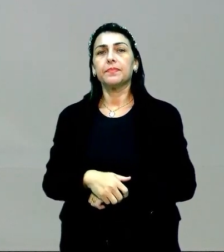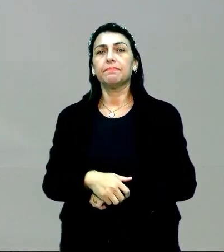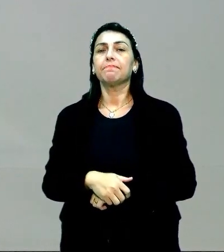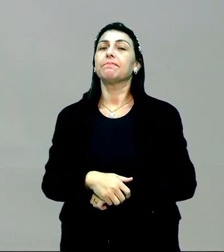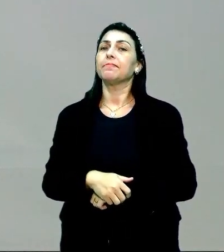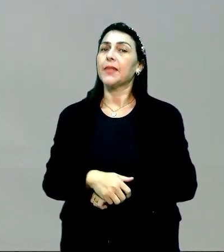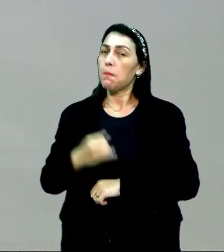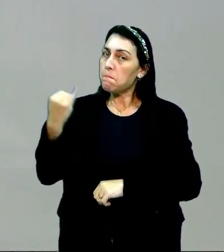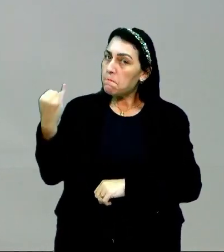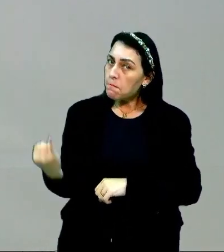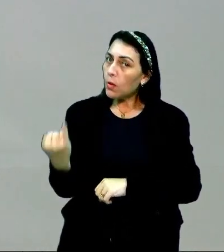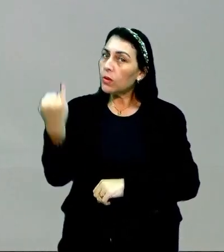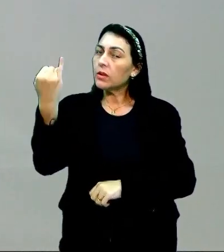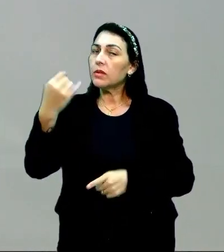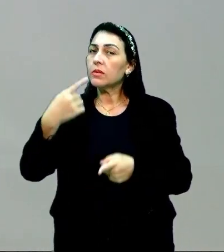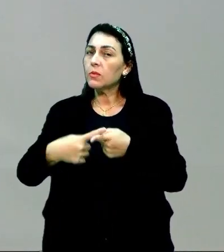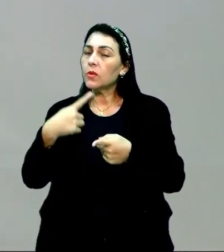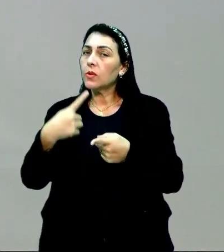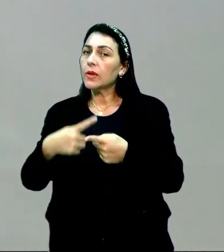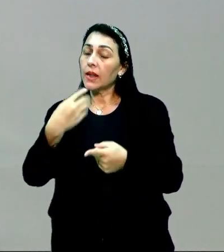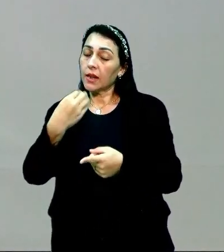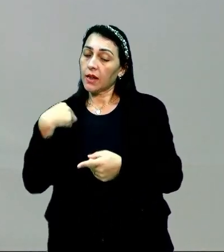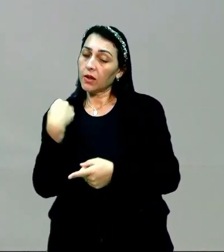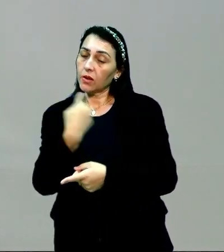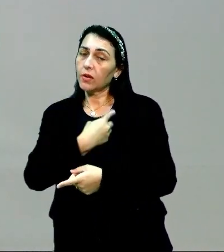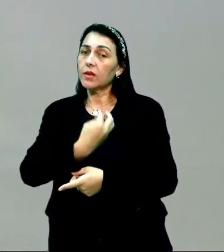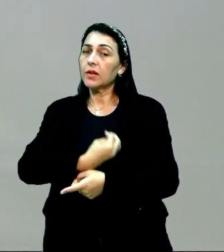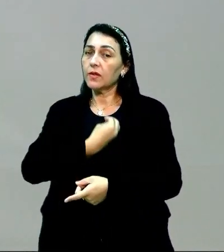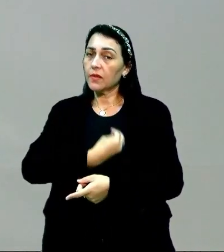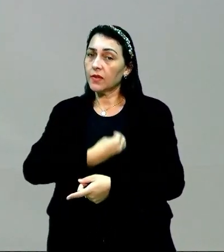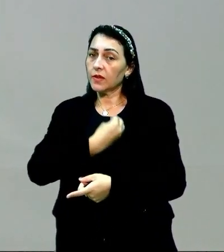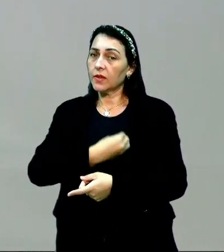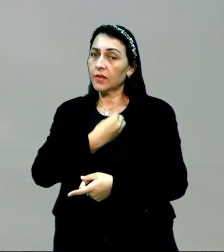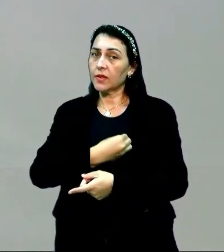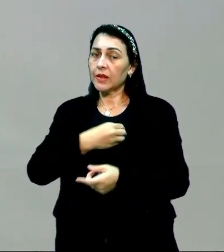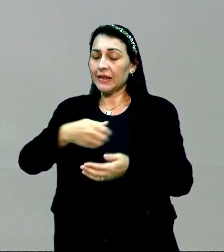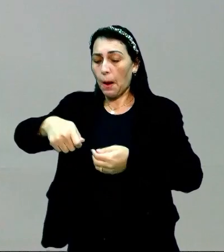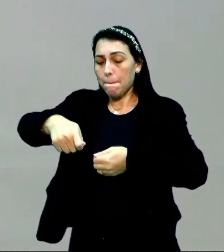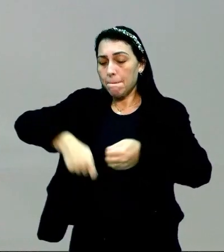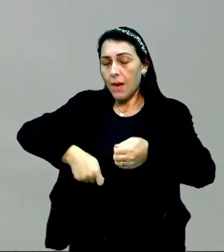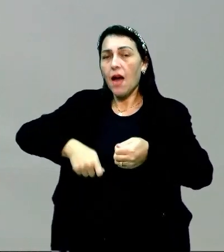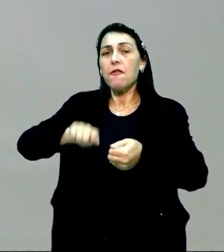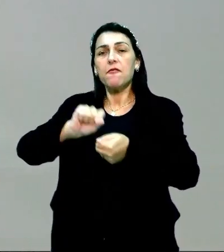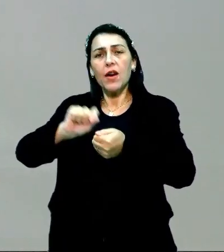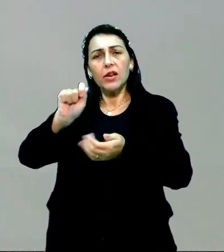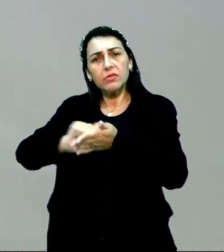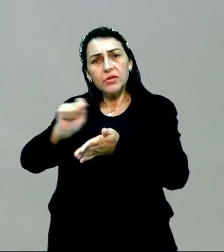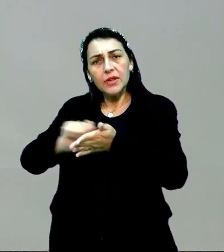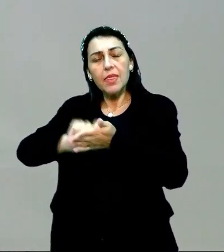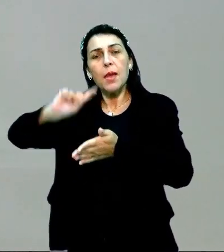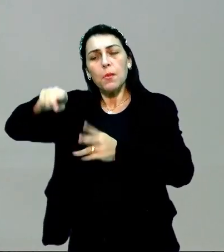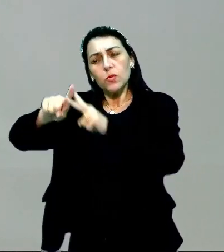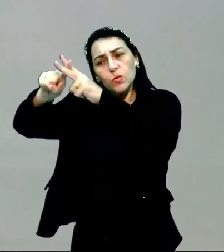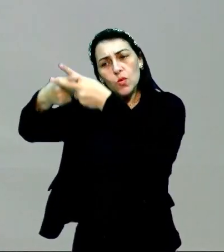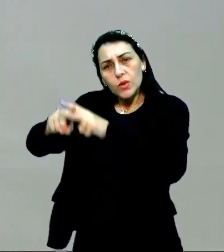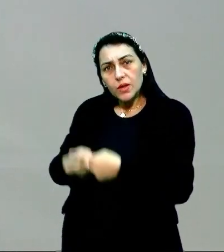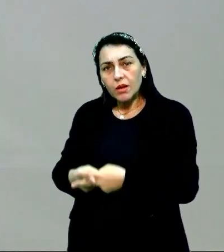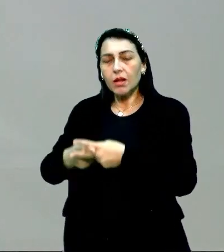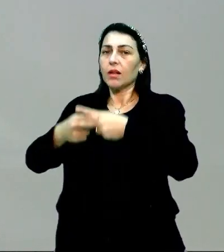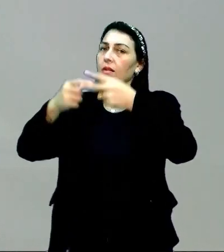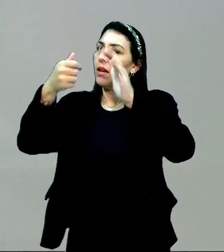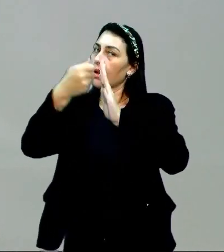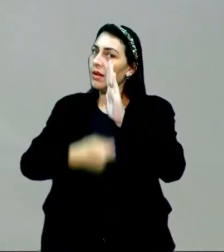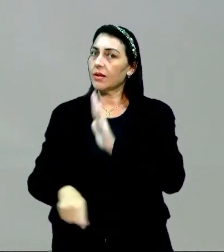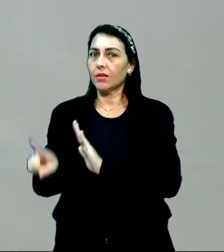Gente, essa parte é super importante, porque na vida da gente, a gente arranca uma página e faz um rascunho. Lá na redação, não.